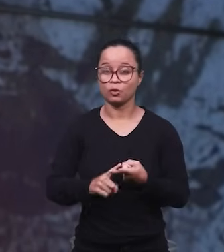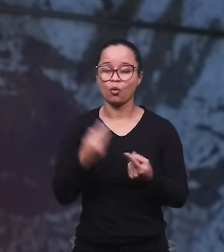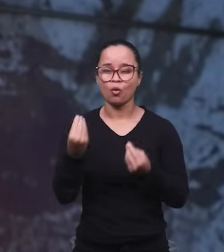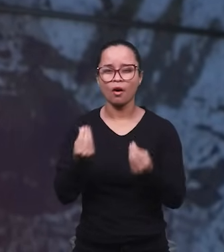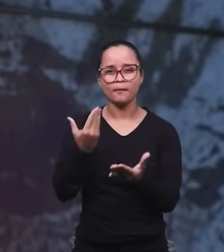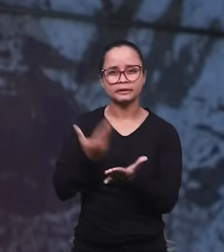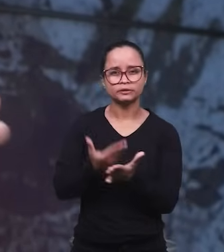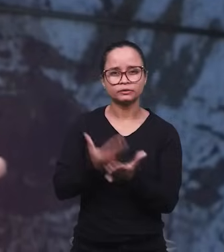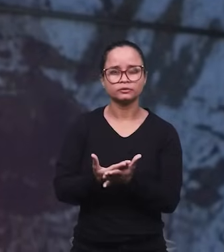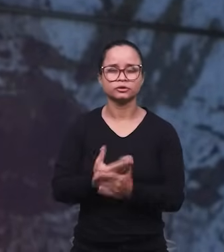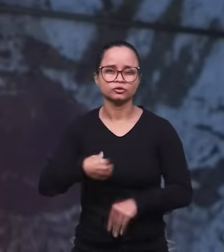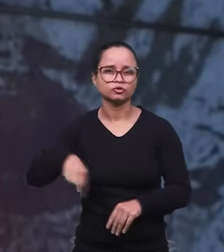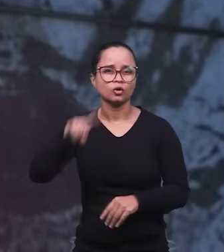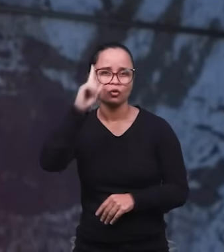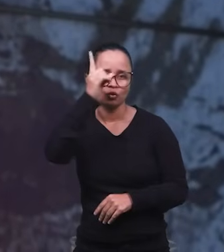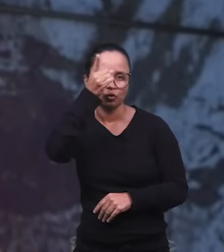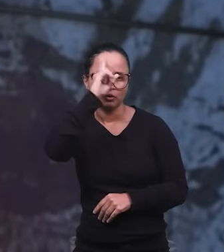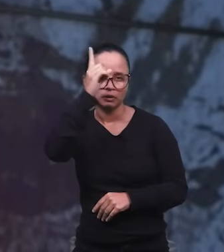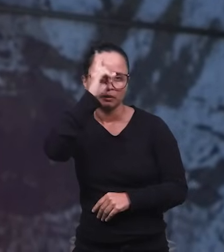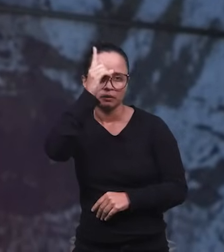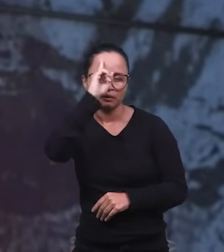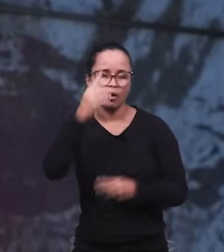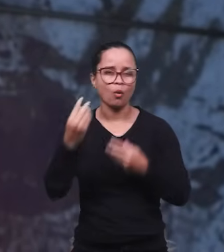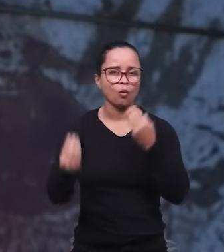ele é estudado no nosso cotidiano.